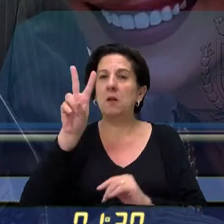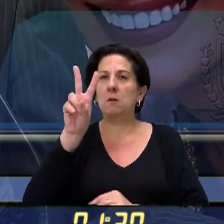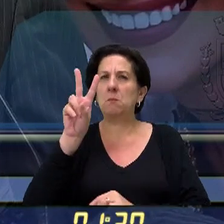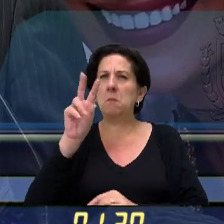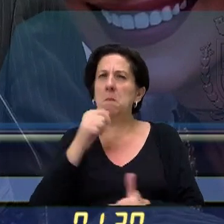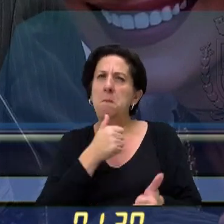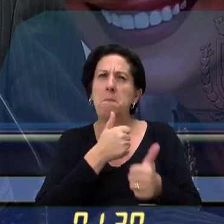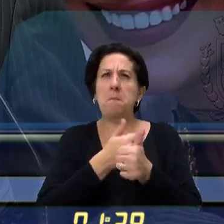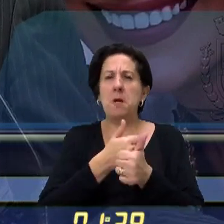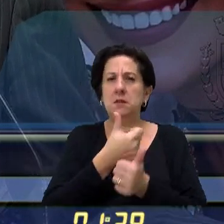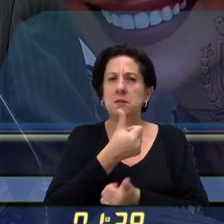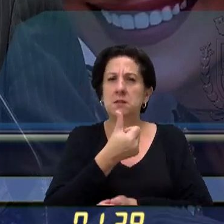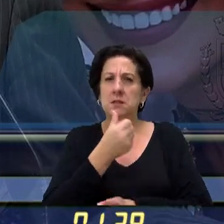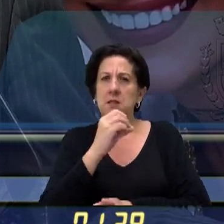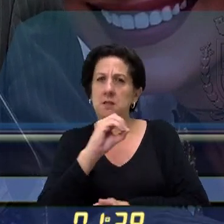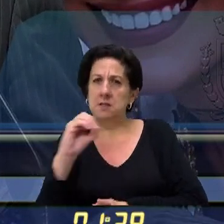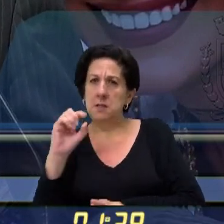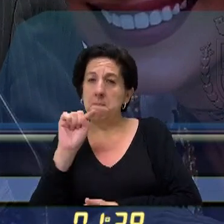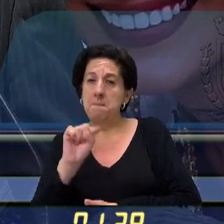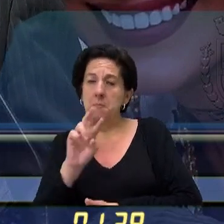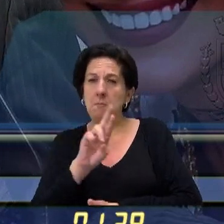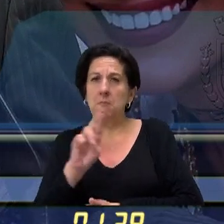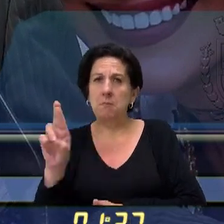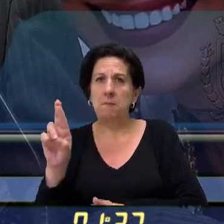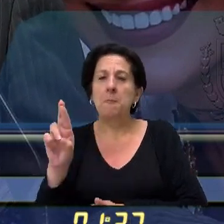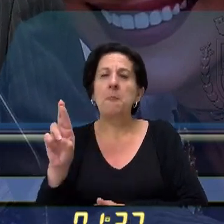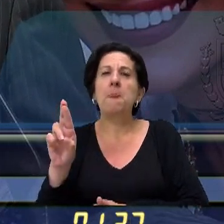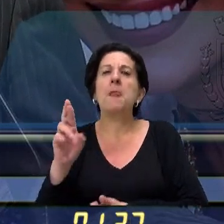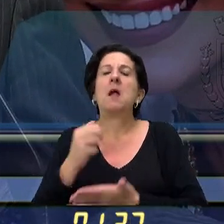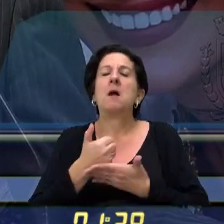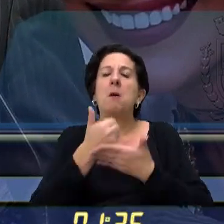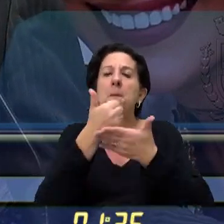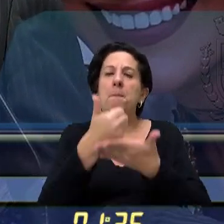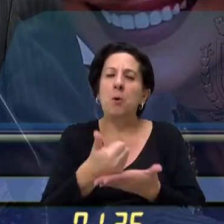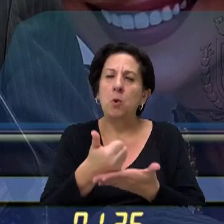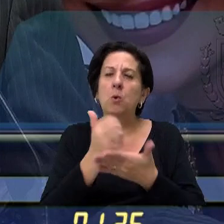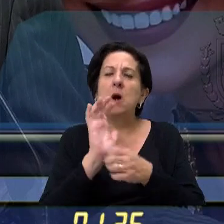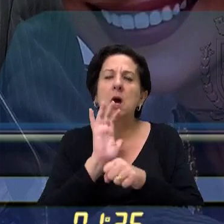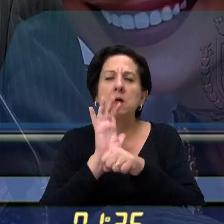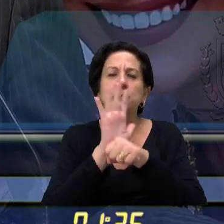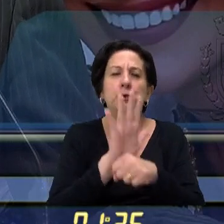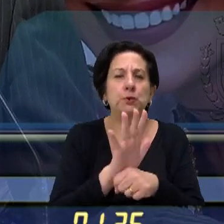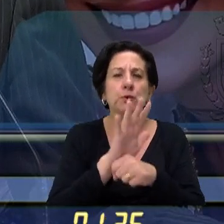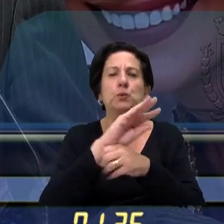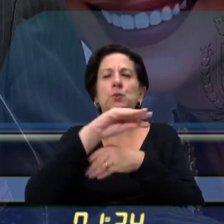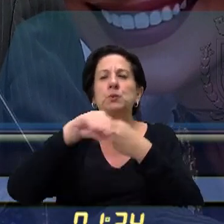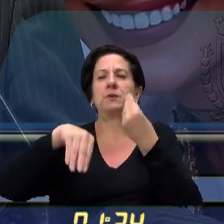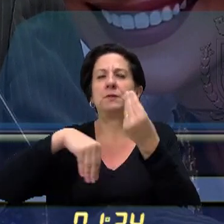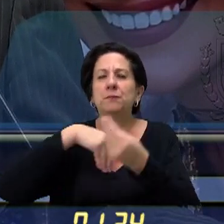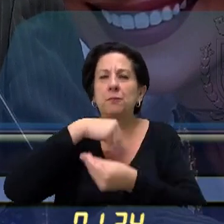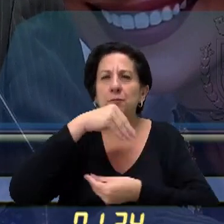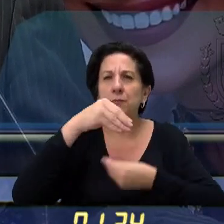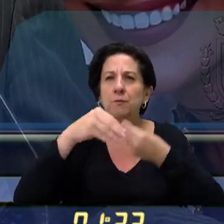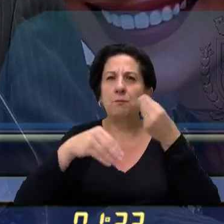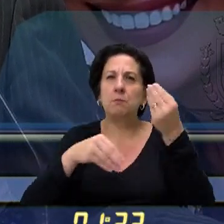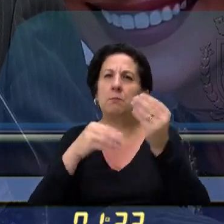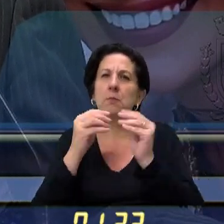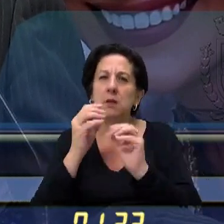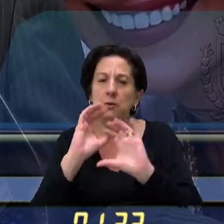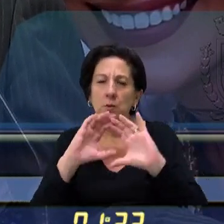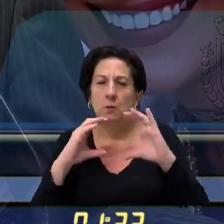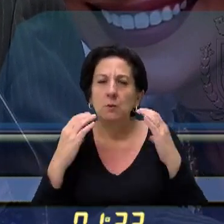de aproximadamente R$ 600 mil, que teve muito apoio, muita ajuda, muito envolvimento por parte da